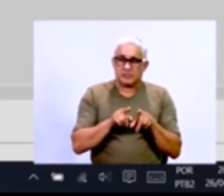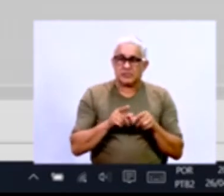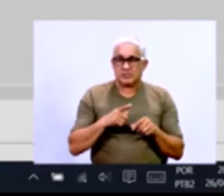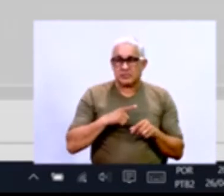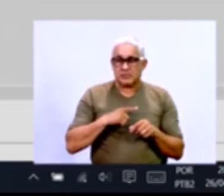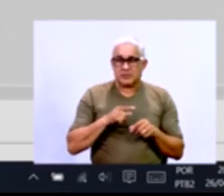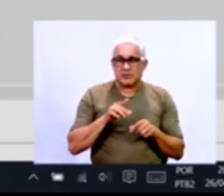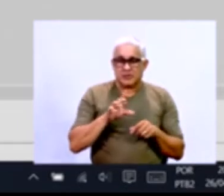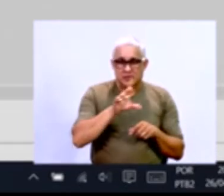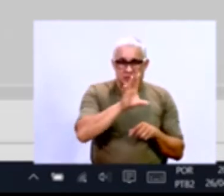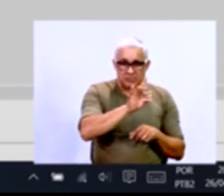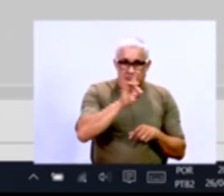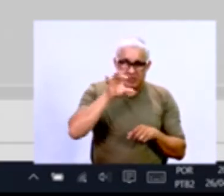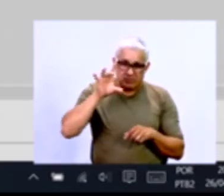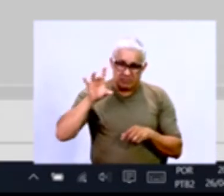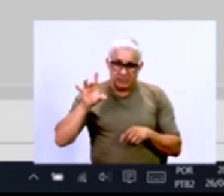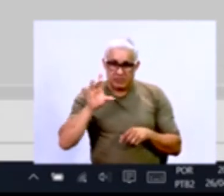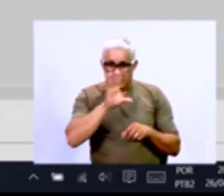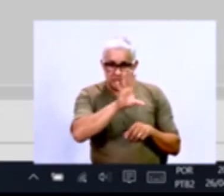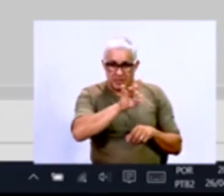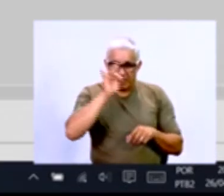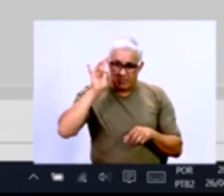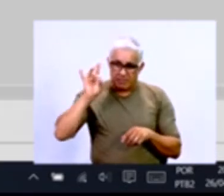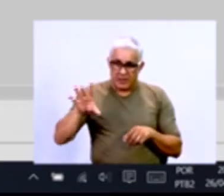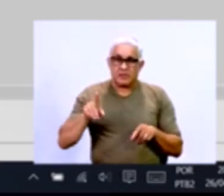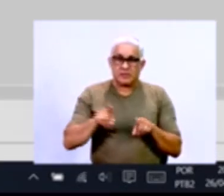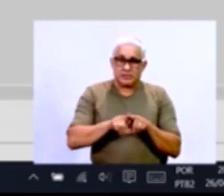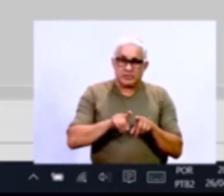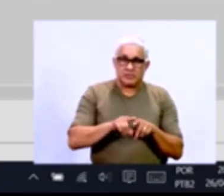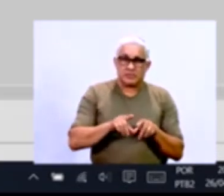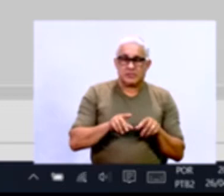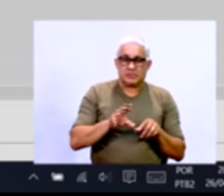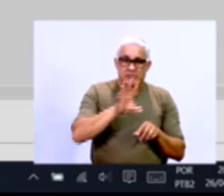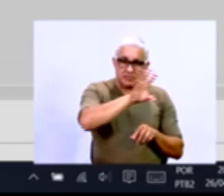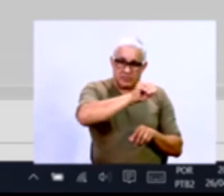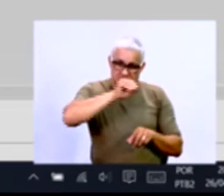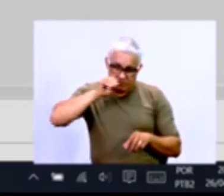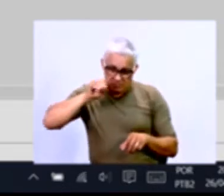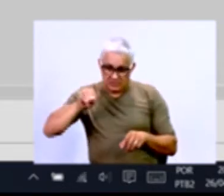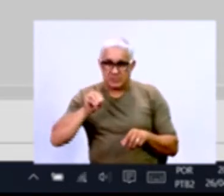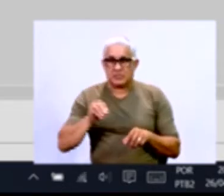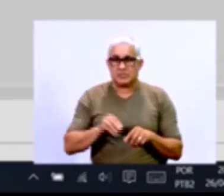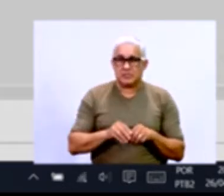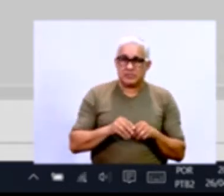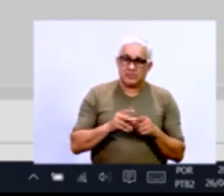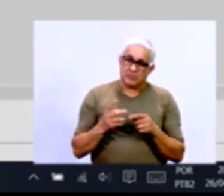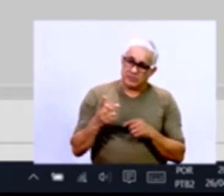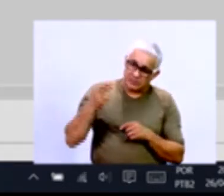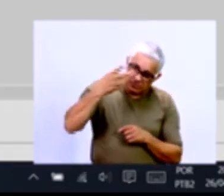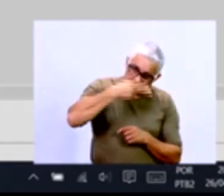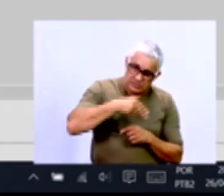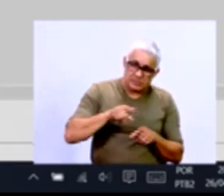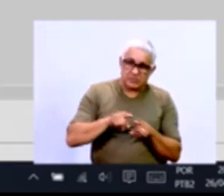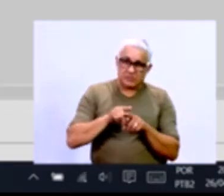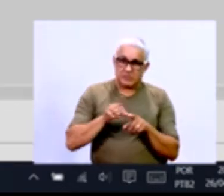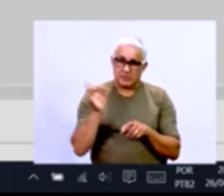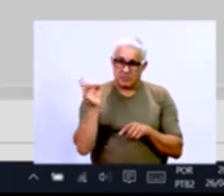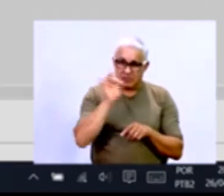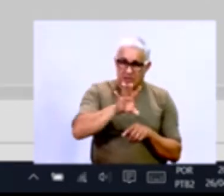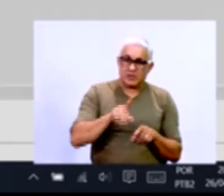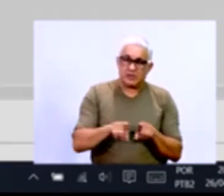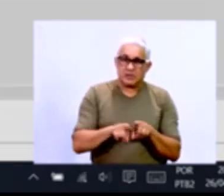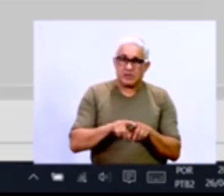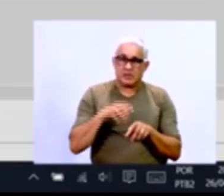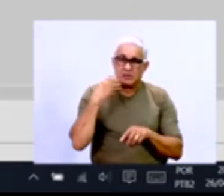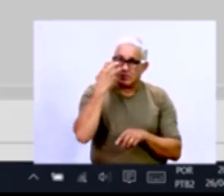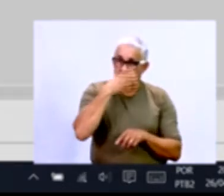de copiar, cortar, mover, né, de um lugar para o outro, eu posso misturar uma música. Olha,